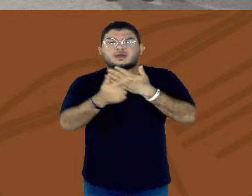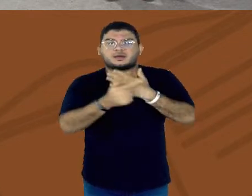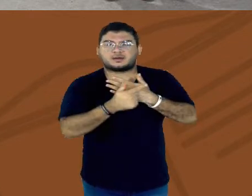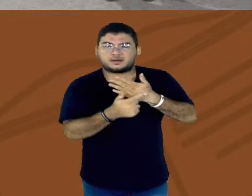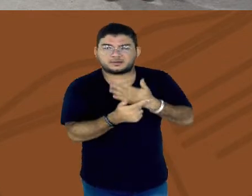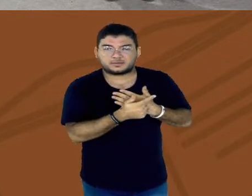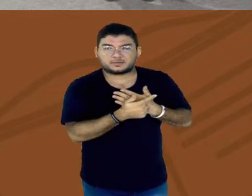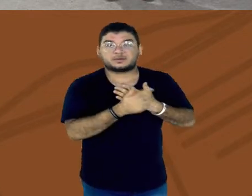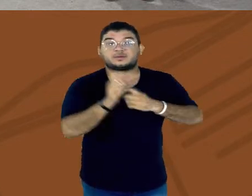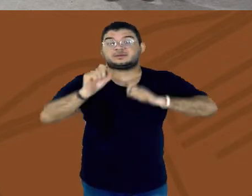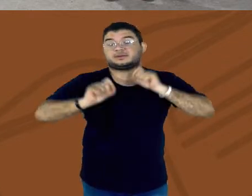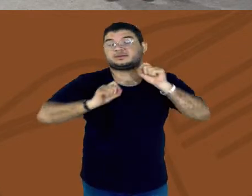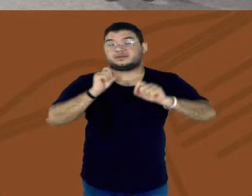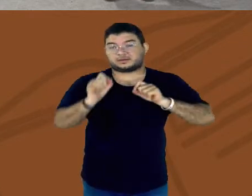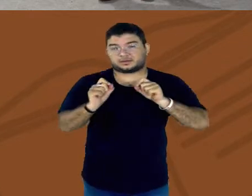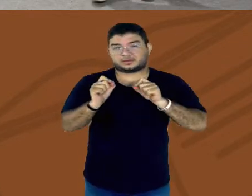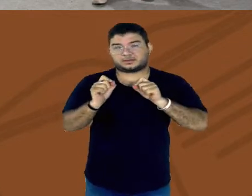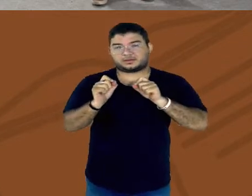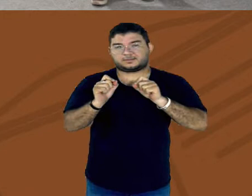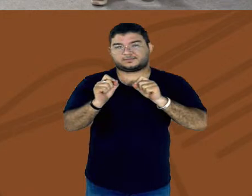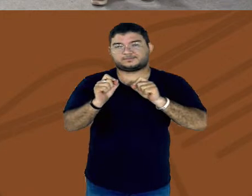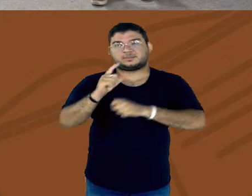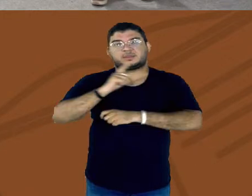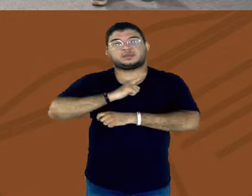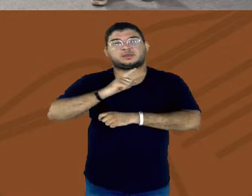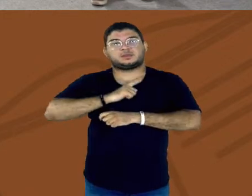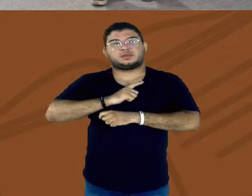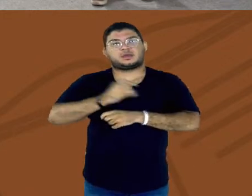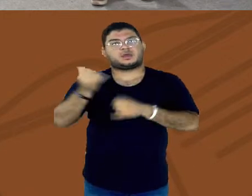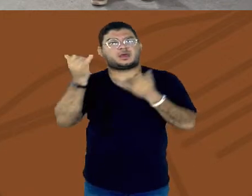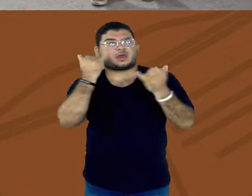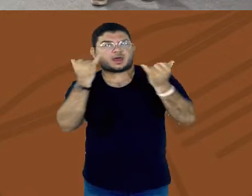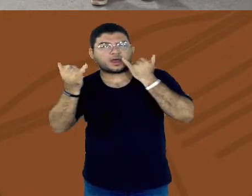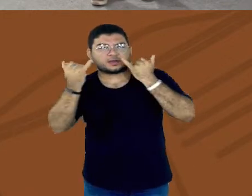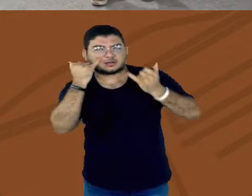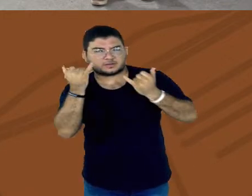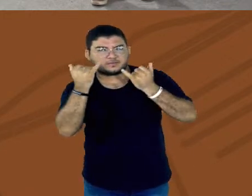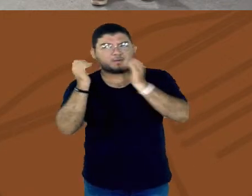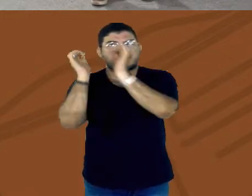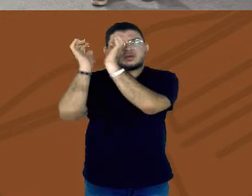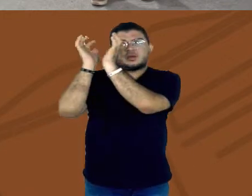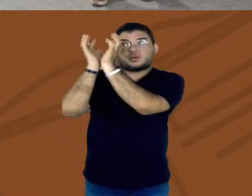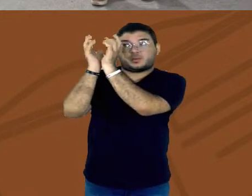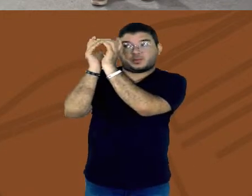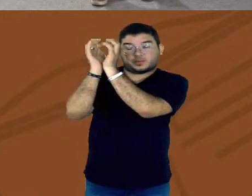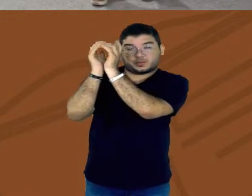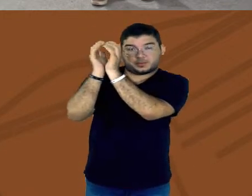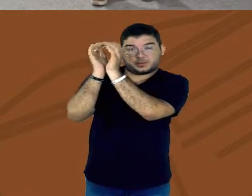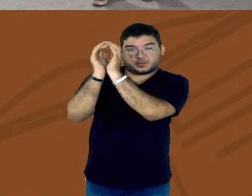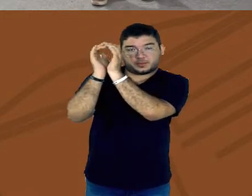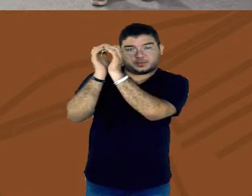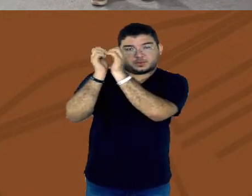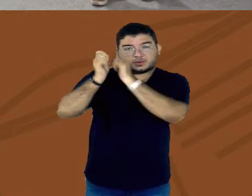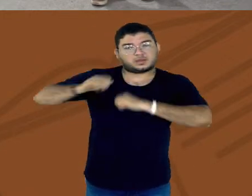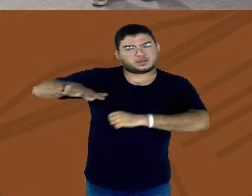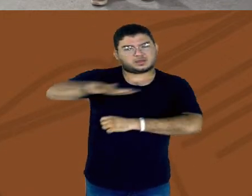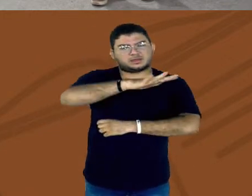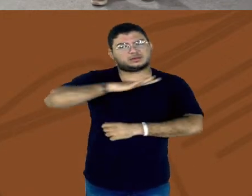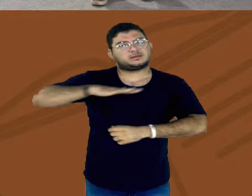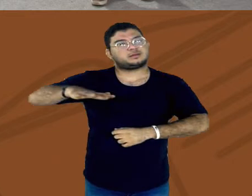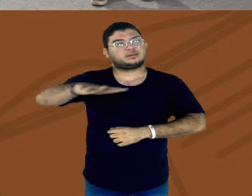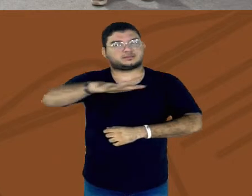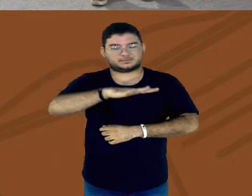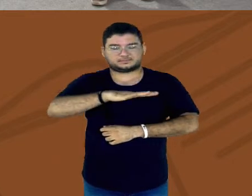as funções de receber as informações ou mensagens do meio externo, fora